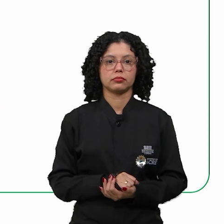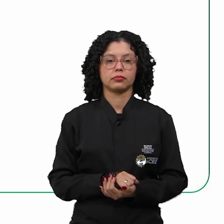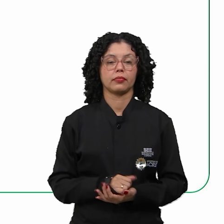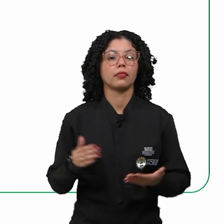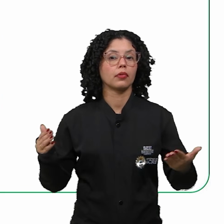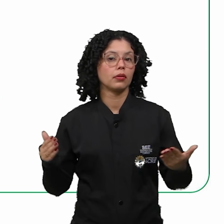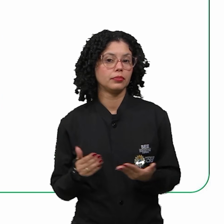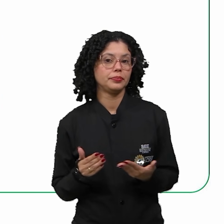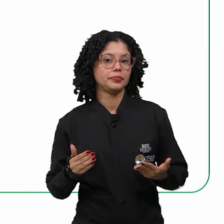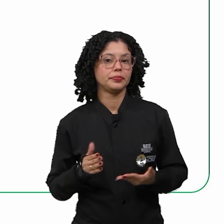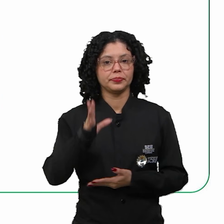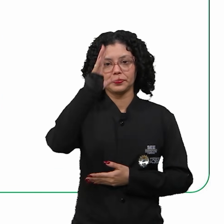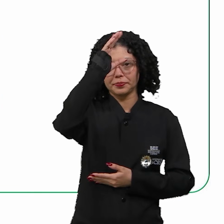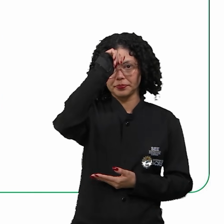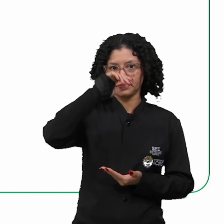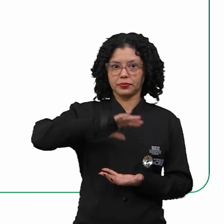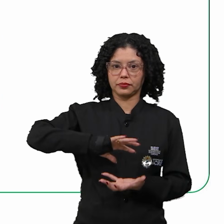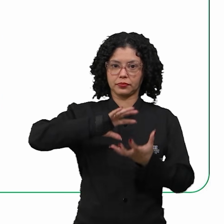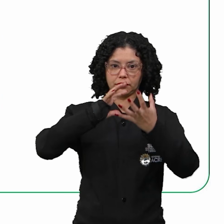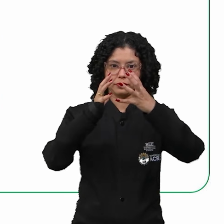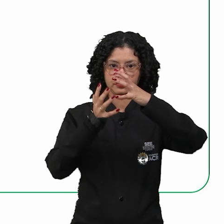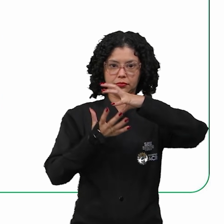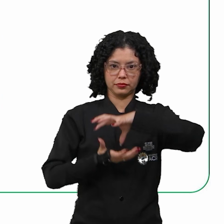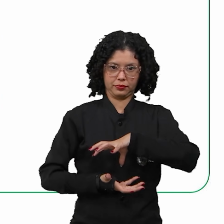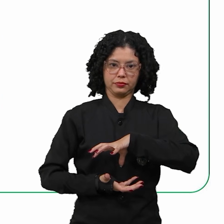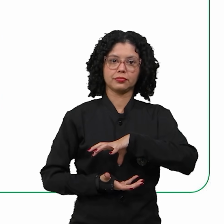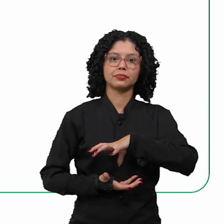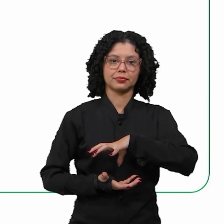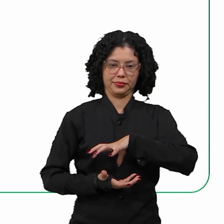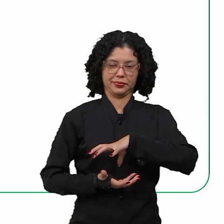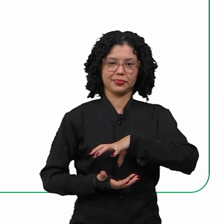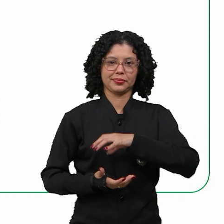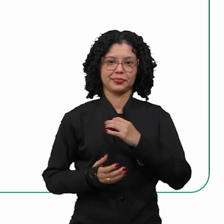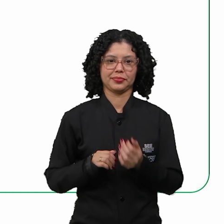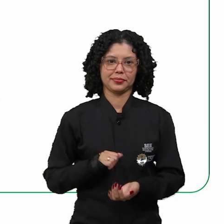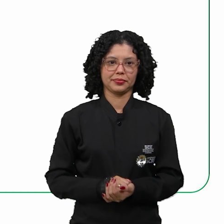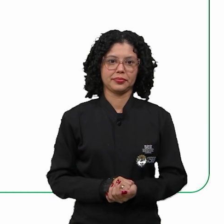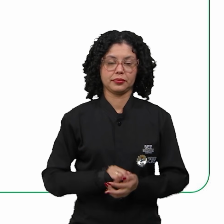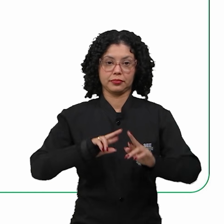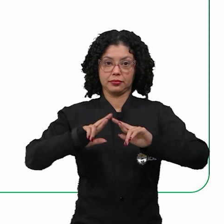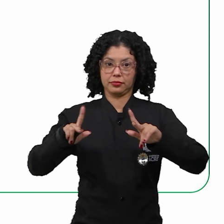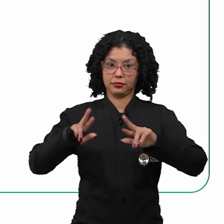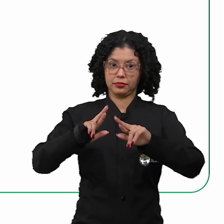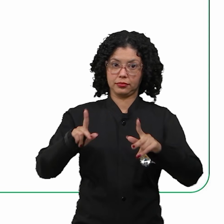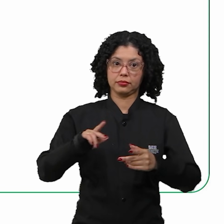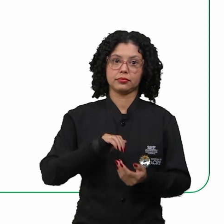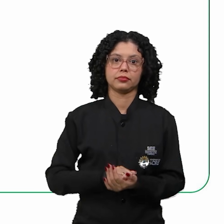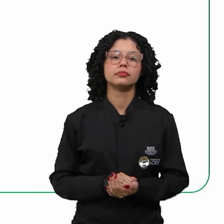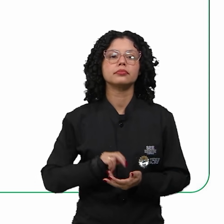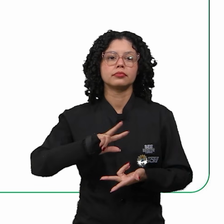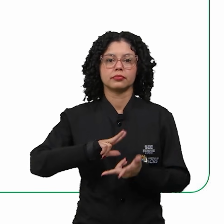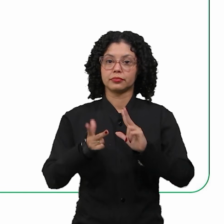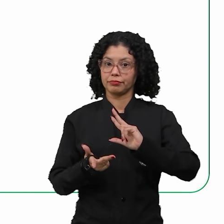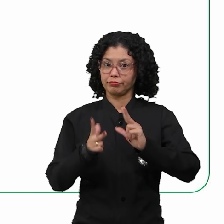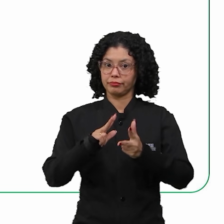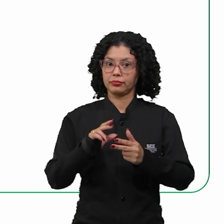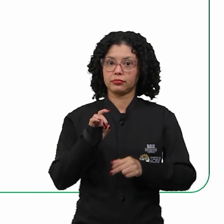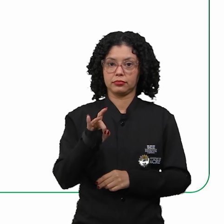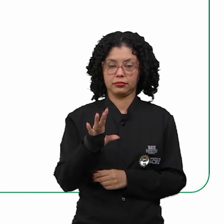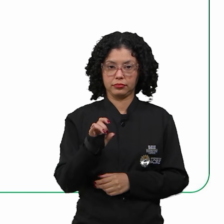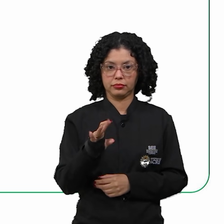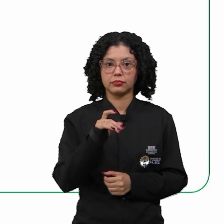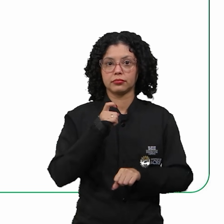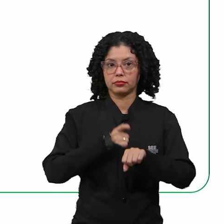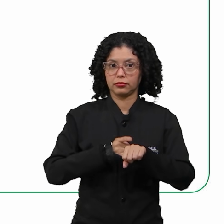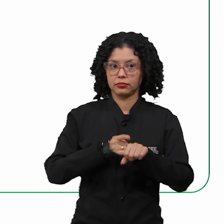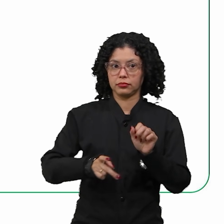E agora vamos para os corpos redondos. Diferente dos poliedros, eles são sólidos geométricos